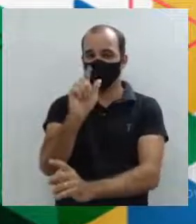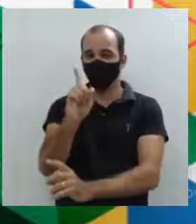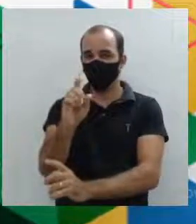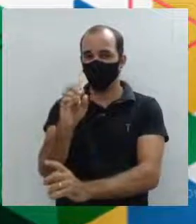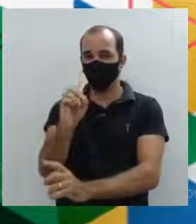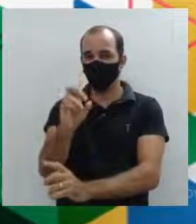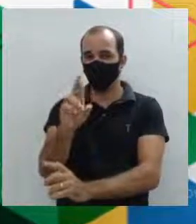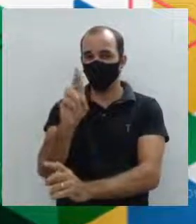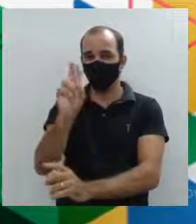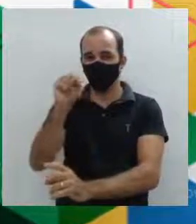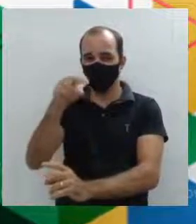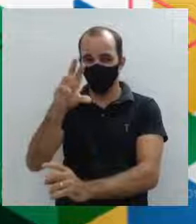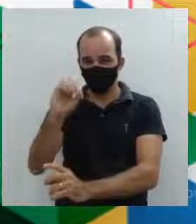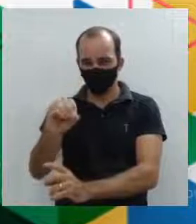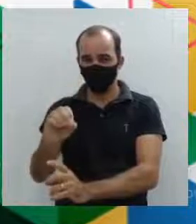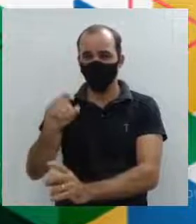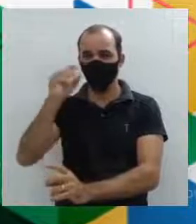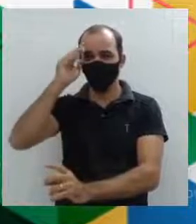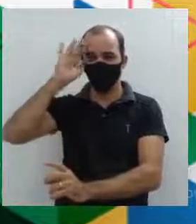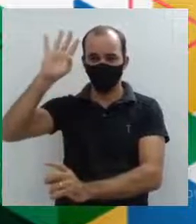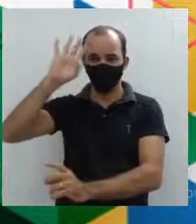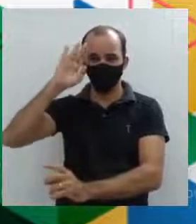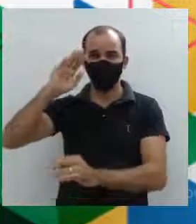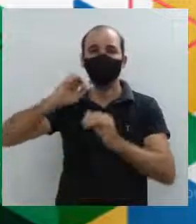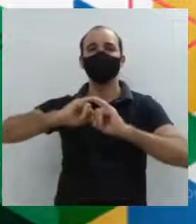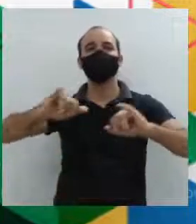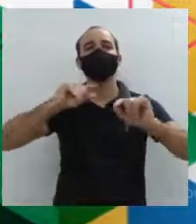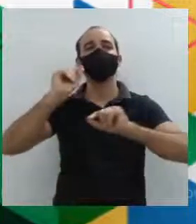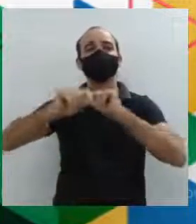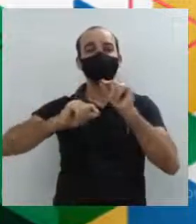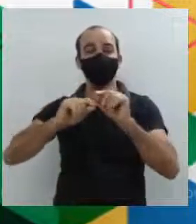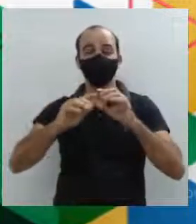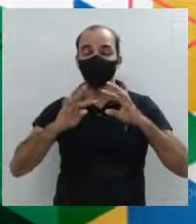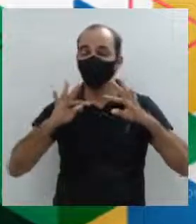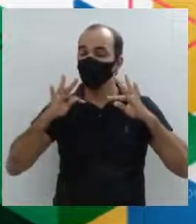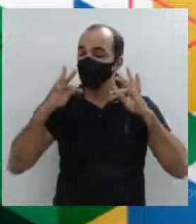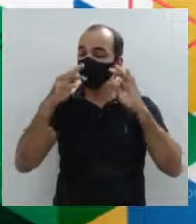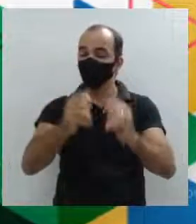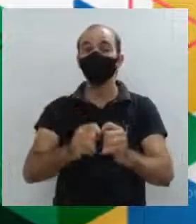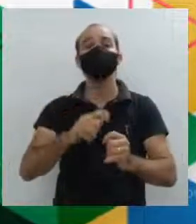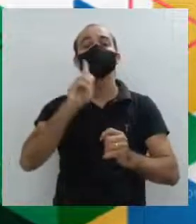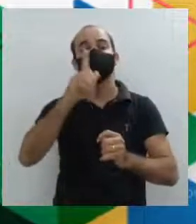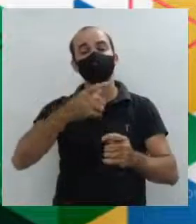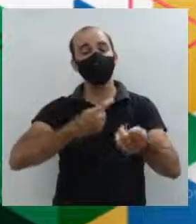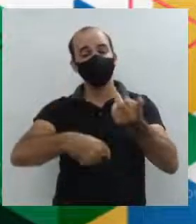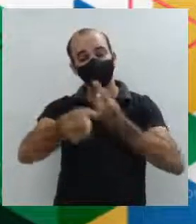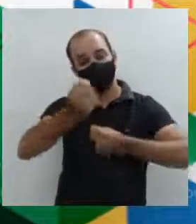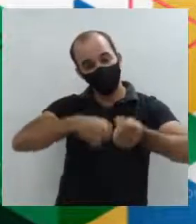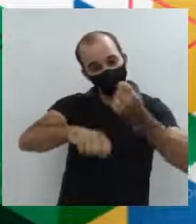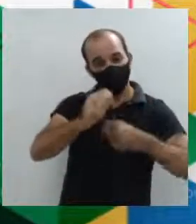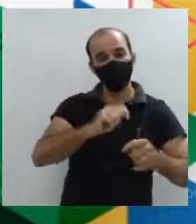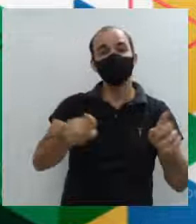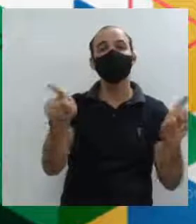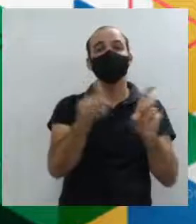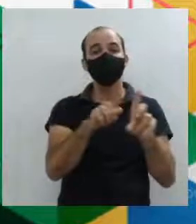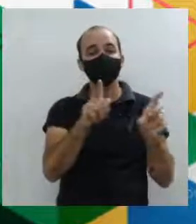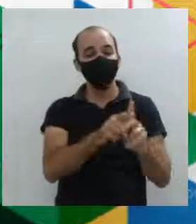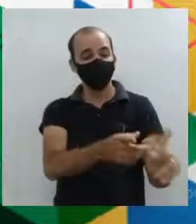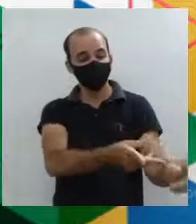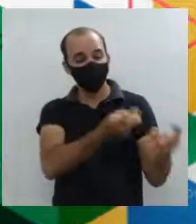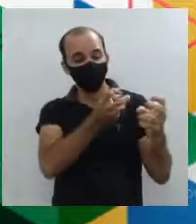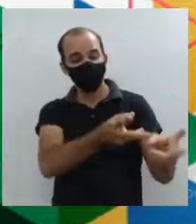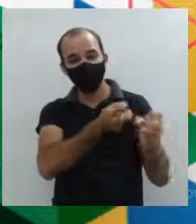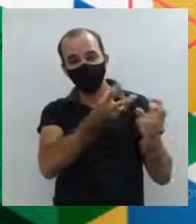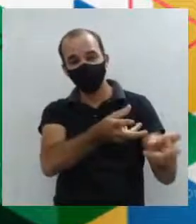negócio. Então, seus fins são comerciais e são levados à exploração de bens considerados